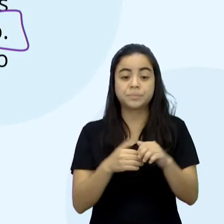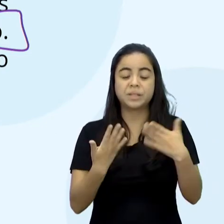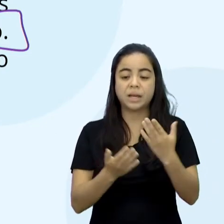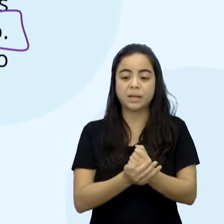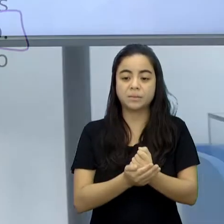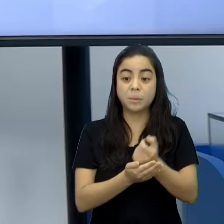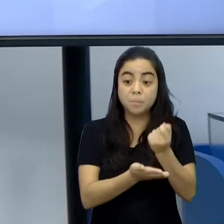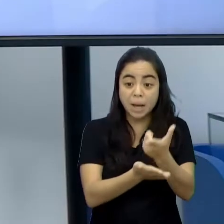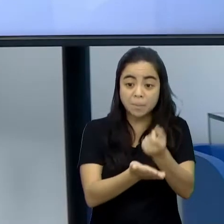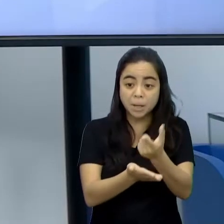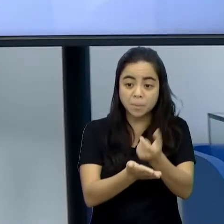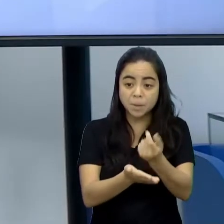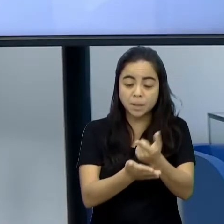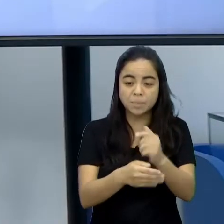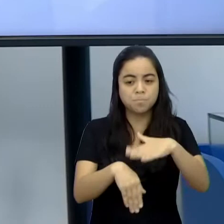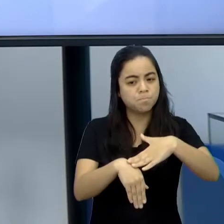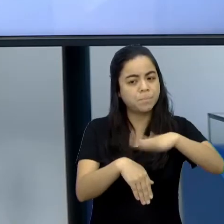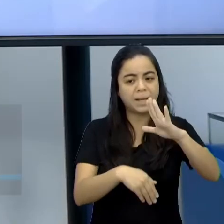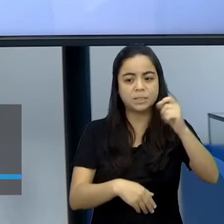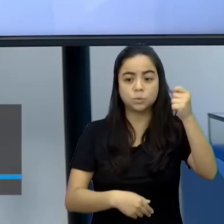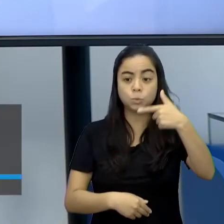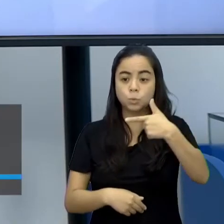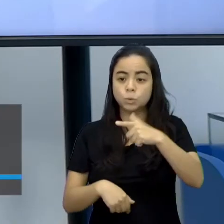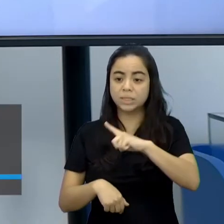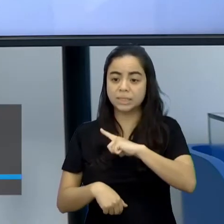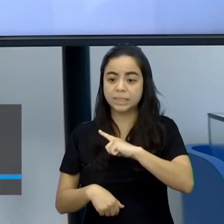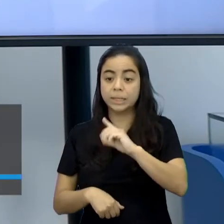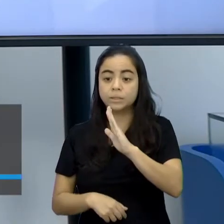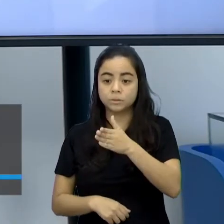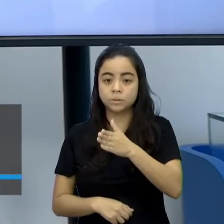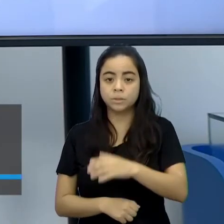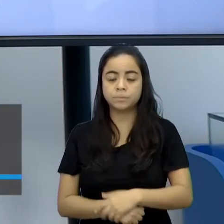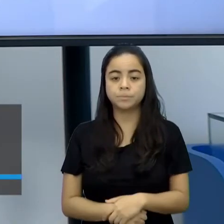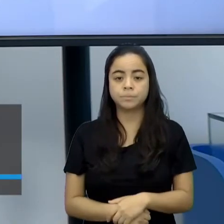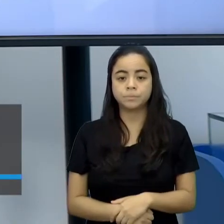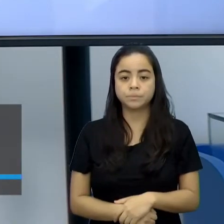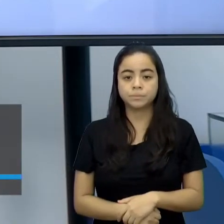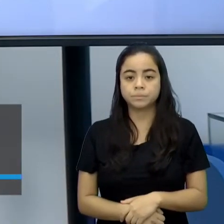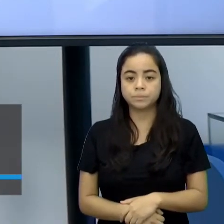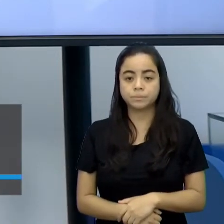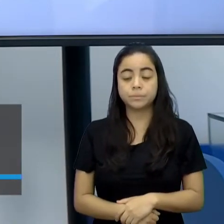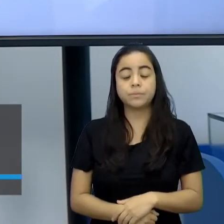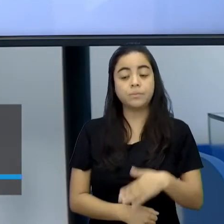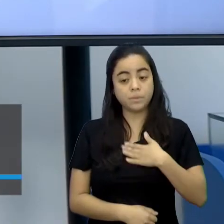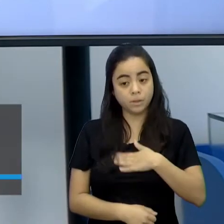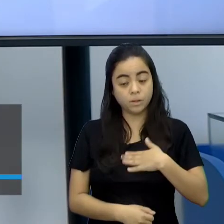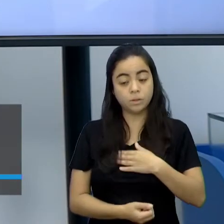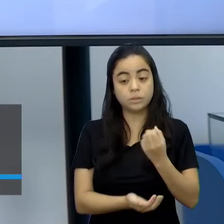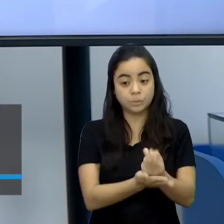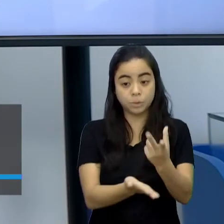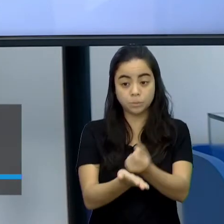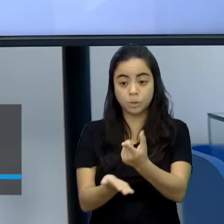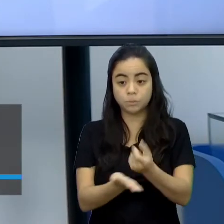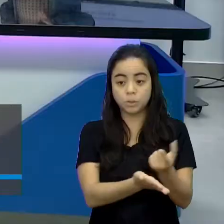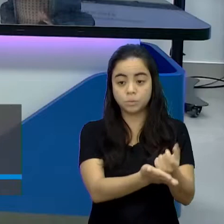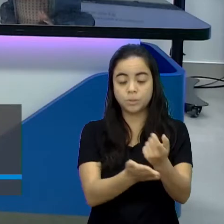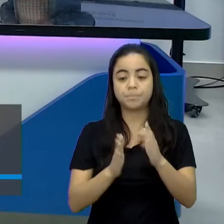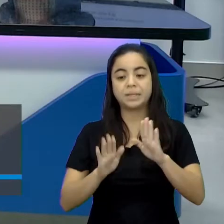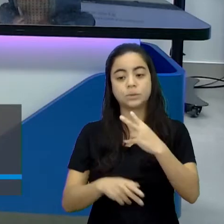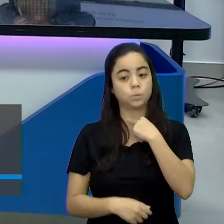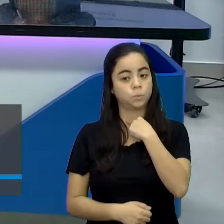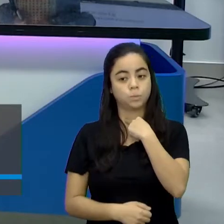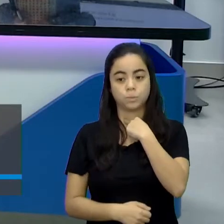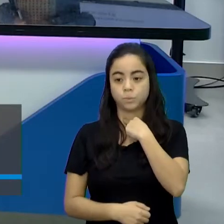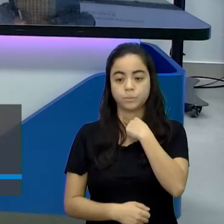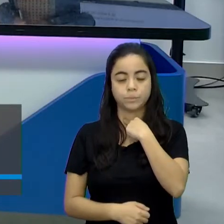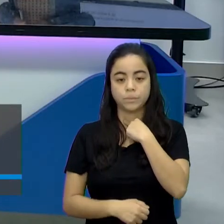gastar mais do que a gente tem, que a gente costuma, né? A gente gosta. A gente gosta de gastar mais do que a gente ganha, porém não pode. Tem